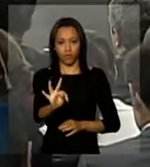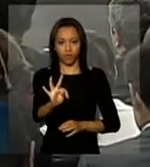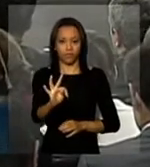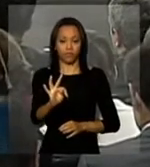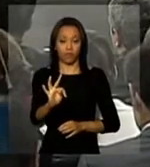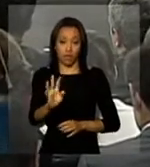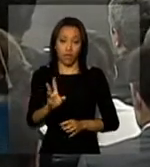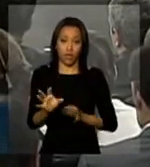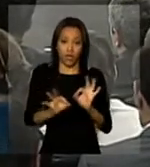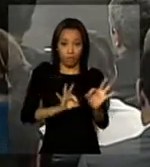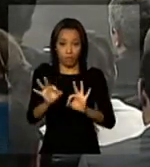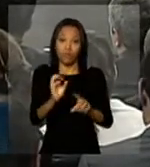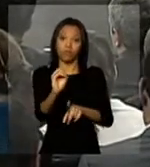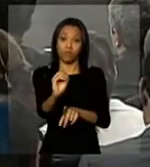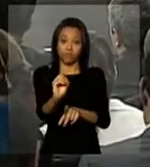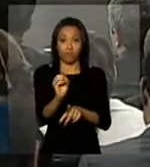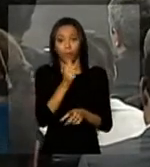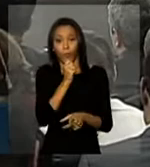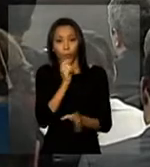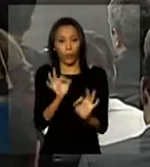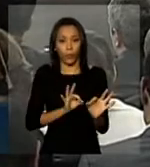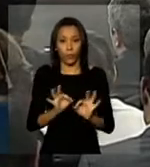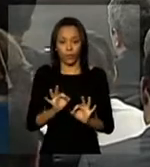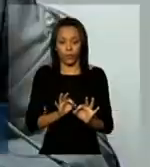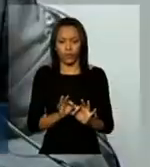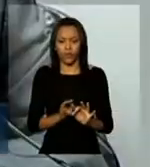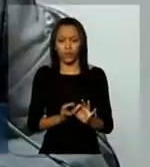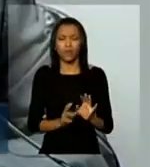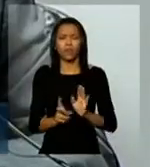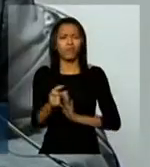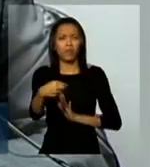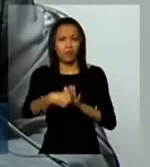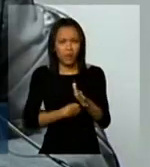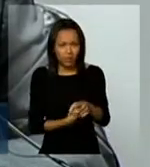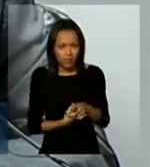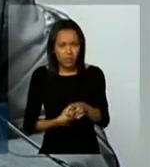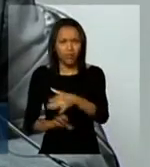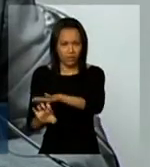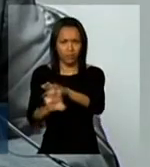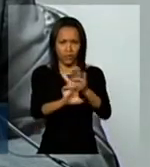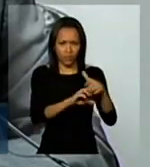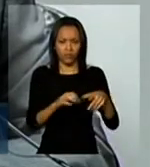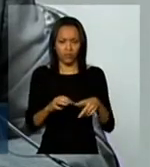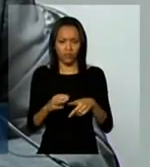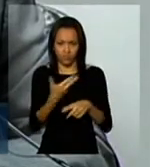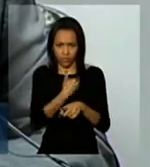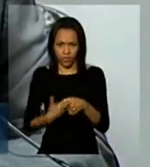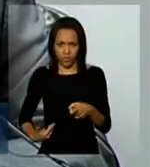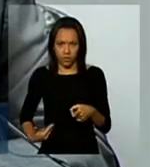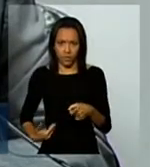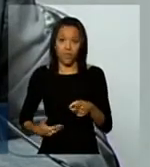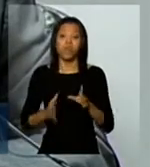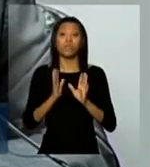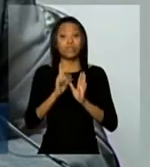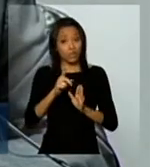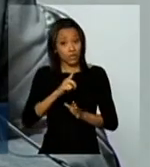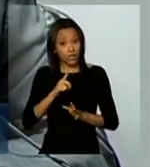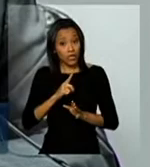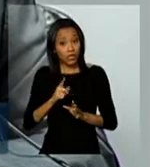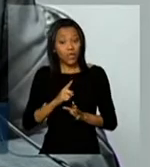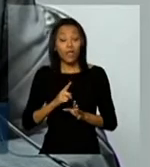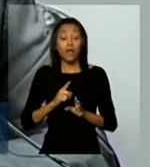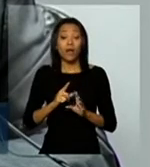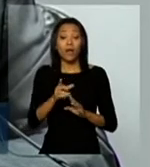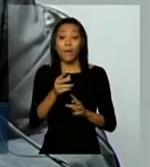Eu falei que para... Não, você perguntou das empresas estatais. Está previsto superávit zero